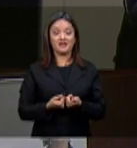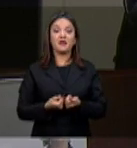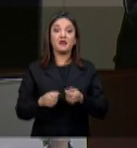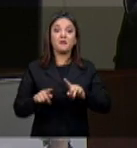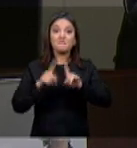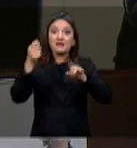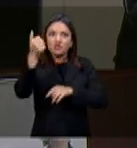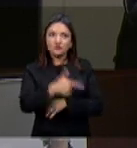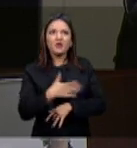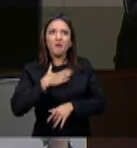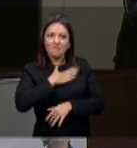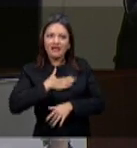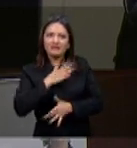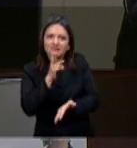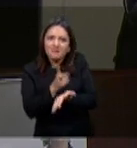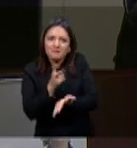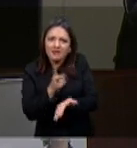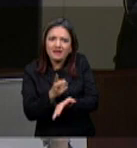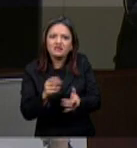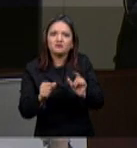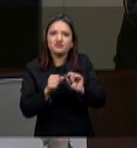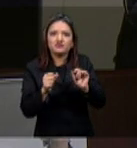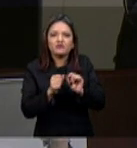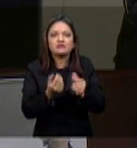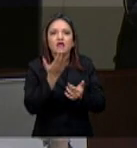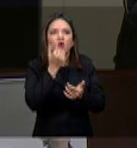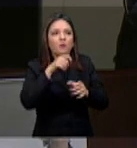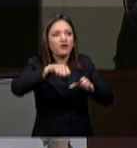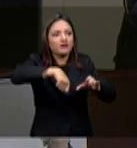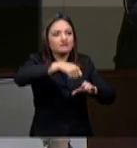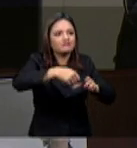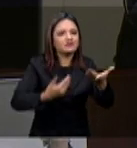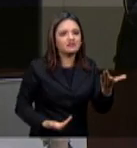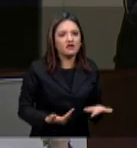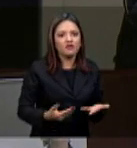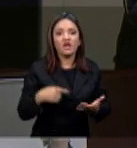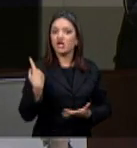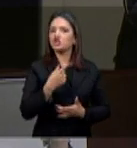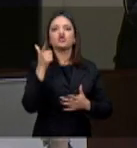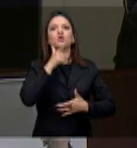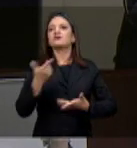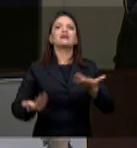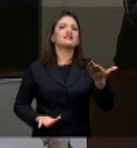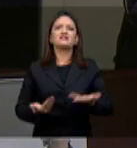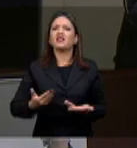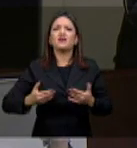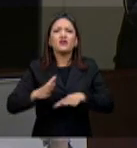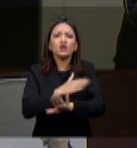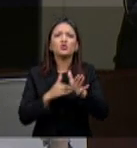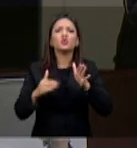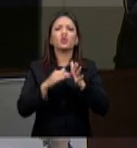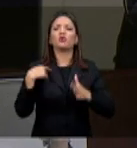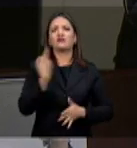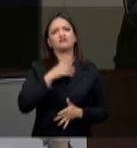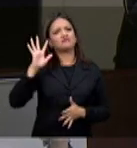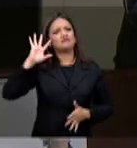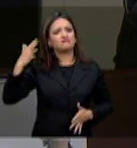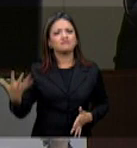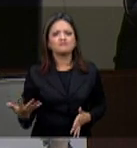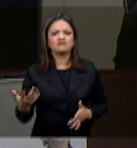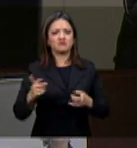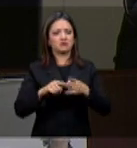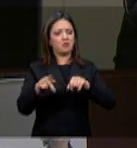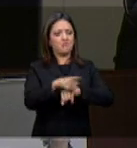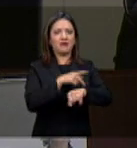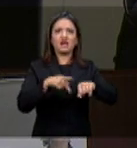o prazer real de fazer e servir o jantar, podemos servir a toda a causa que escolhermos. Podemos servir ao nosso país